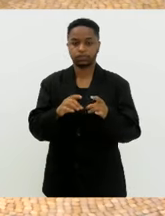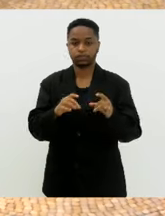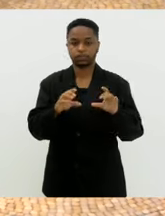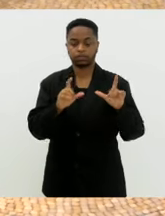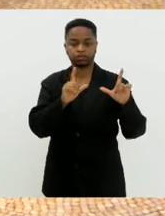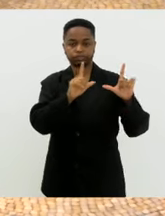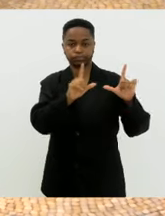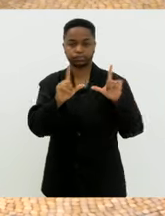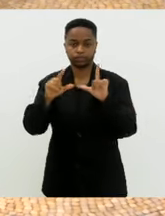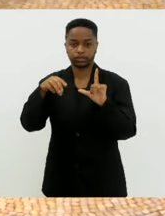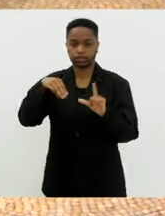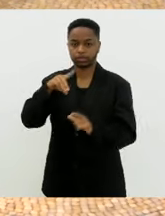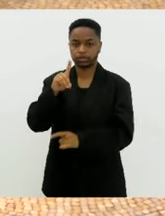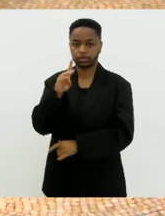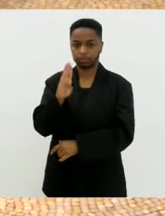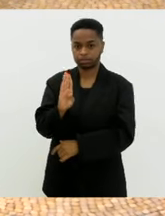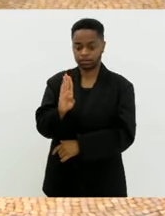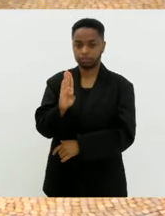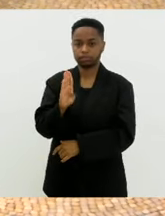Foi uma festa